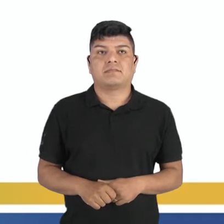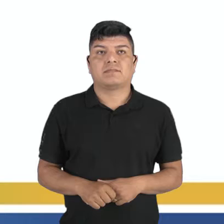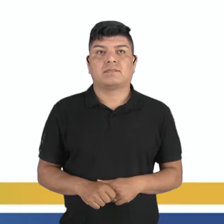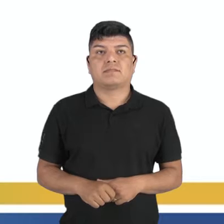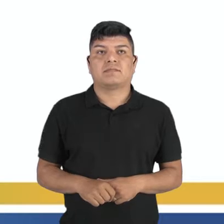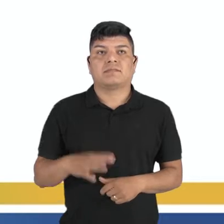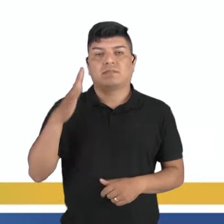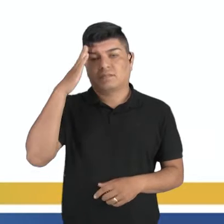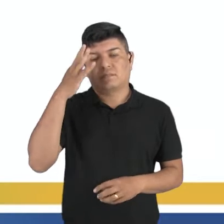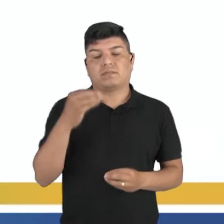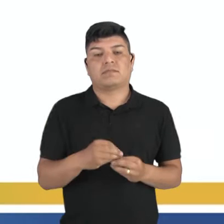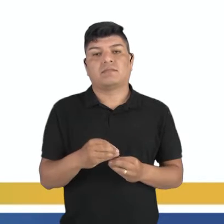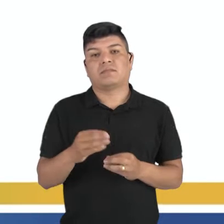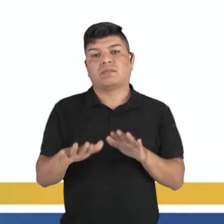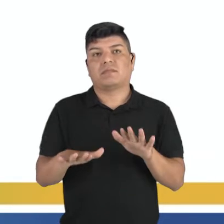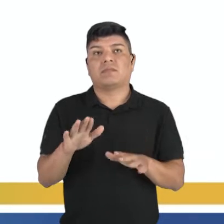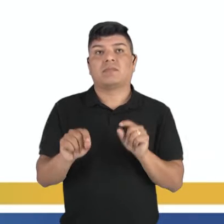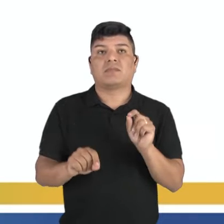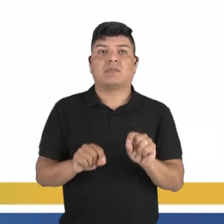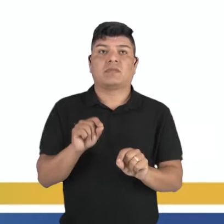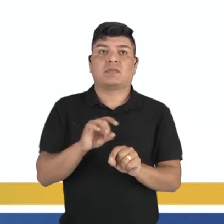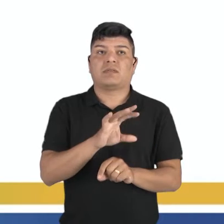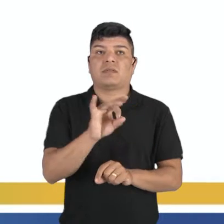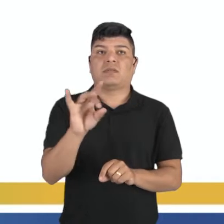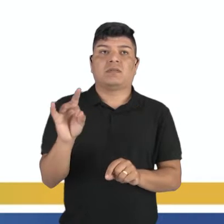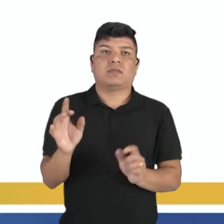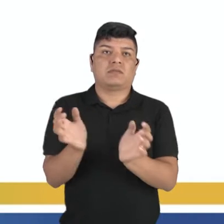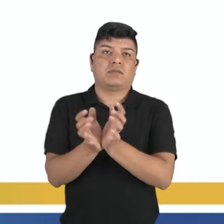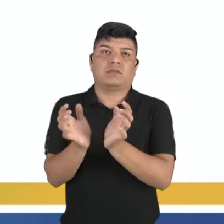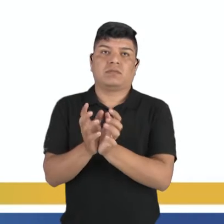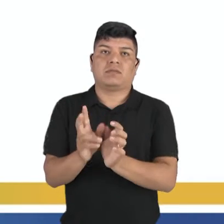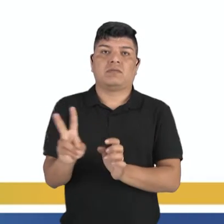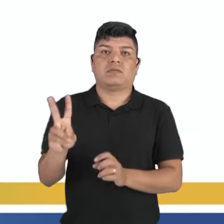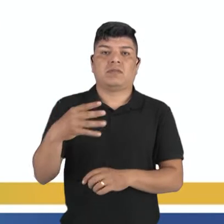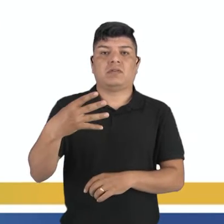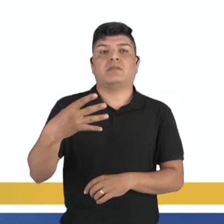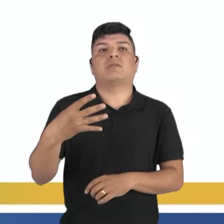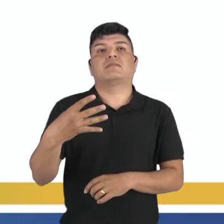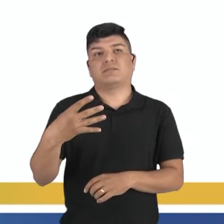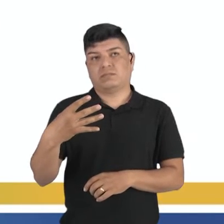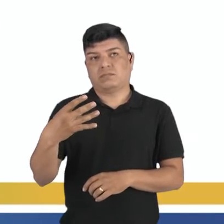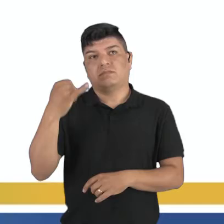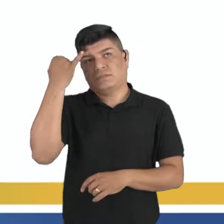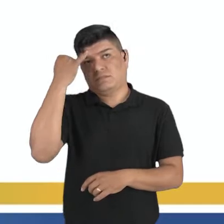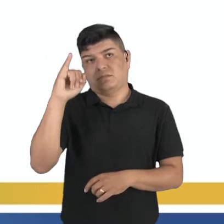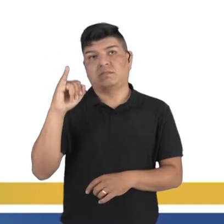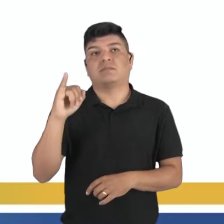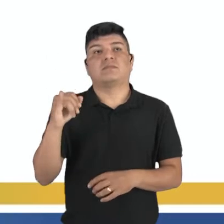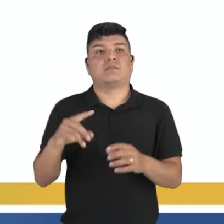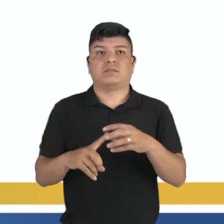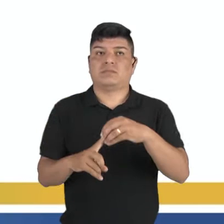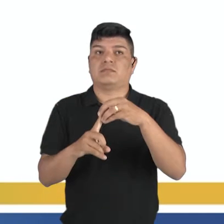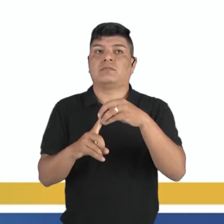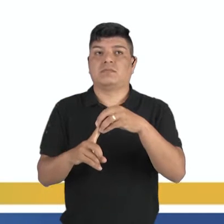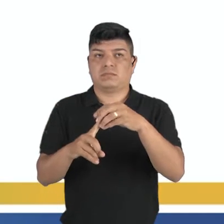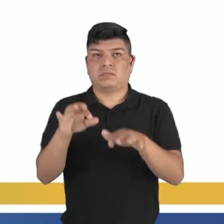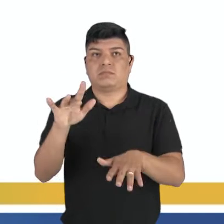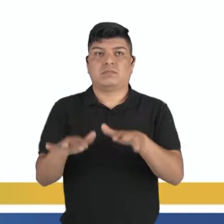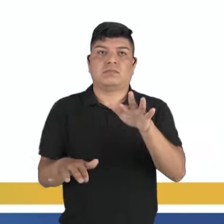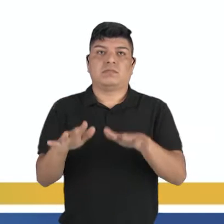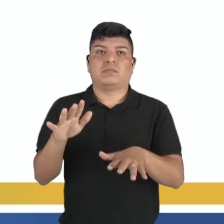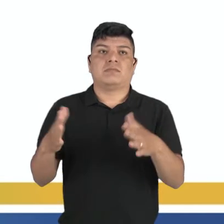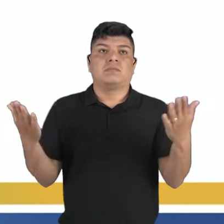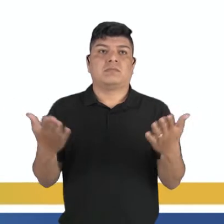Então, nós dizemos que, em média, cada elemento desse conjunto vale 4. Então, essa é a ideia pura de média aritmética,